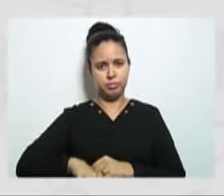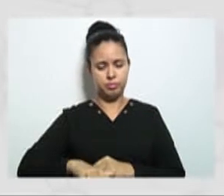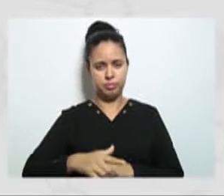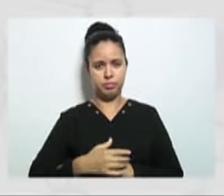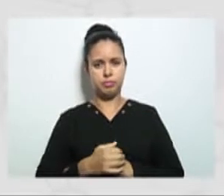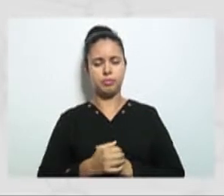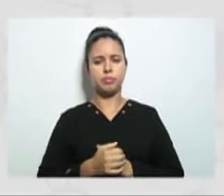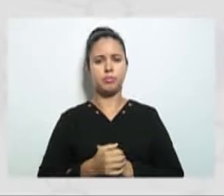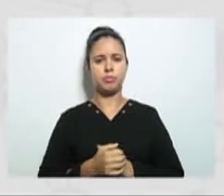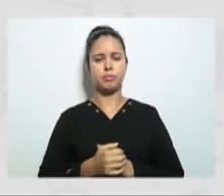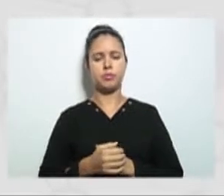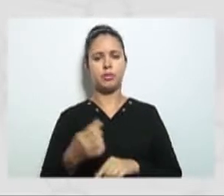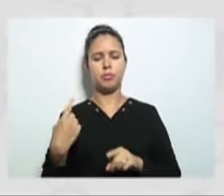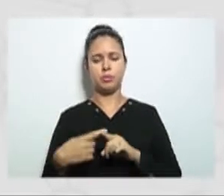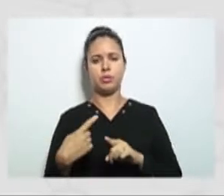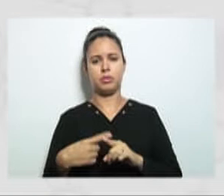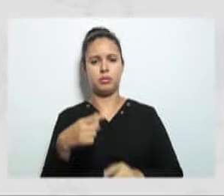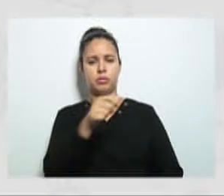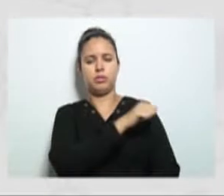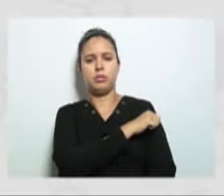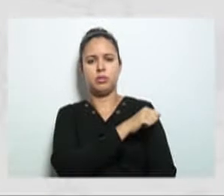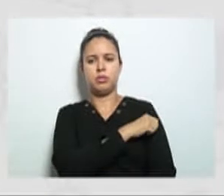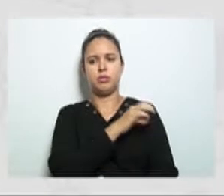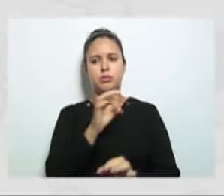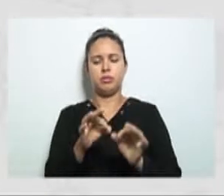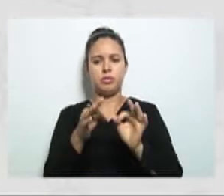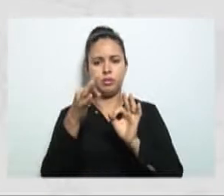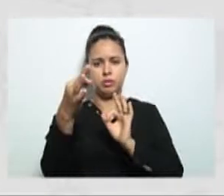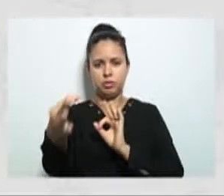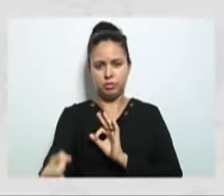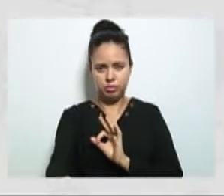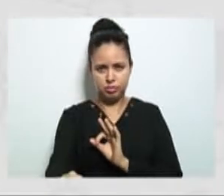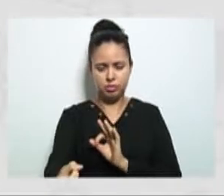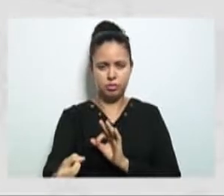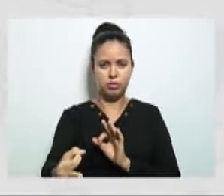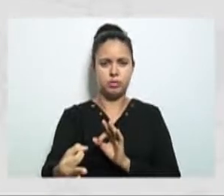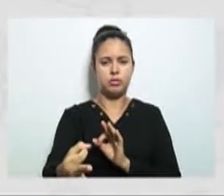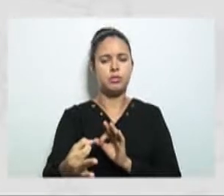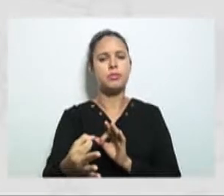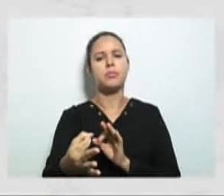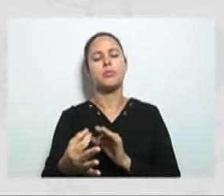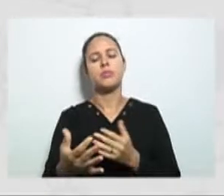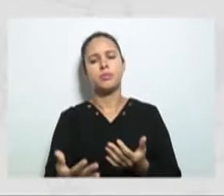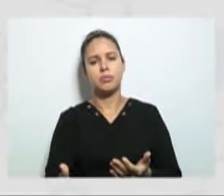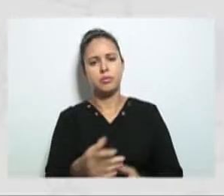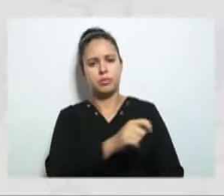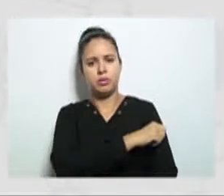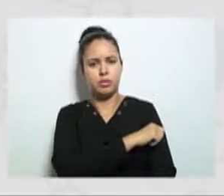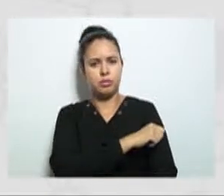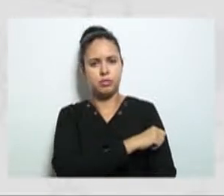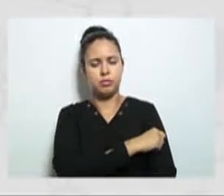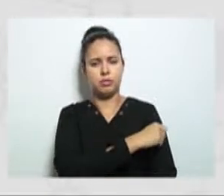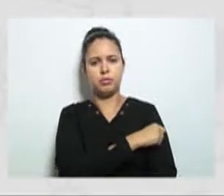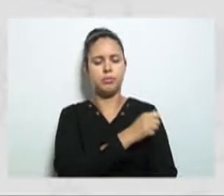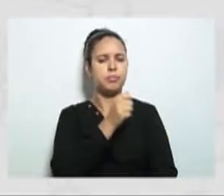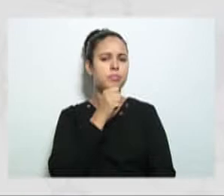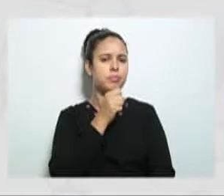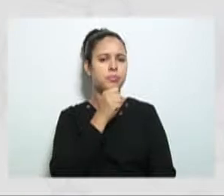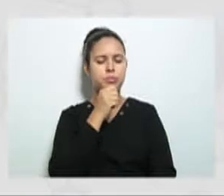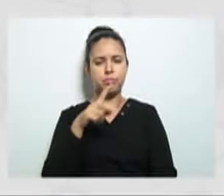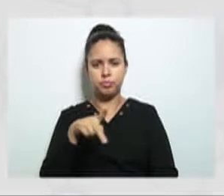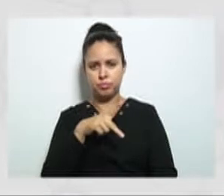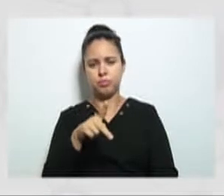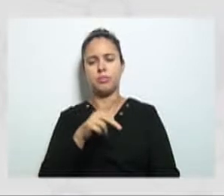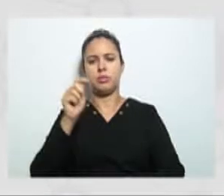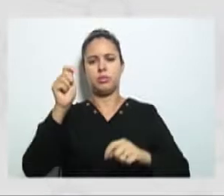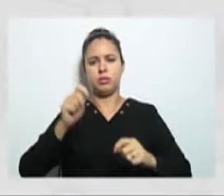tá? Não é porque o aluno não está vendo o professor que ele não irá aprender, tá, gente? Ensino-aprendizagem, ele,